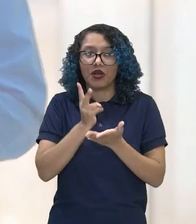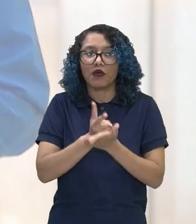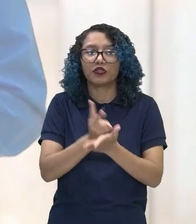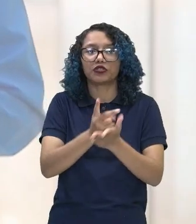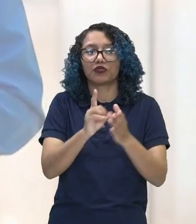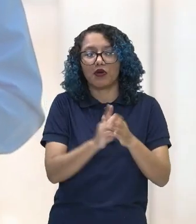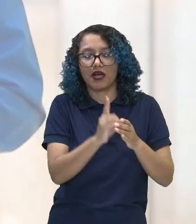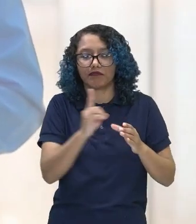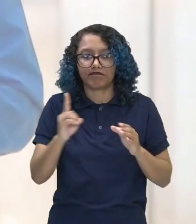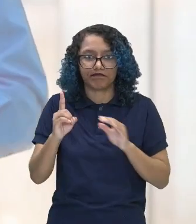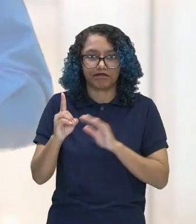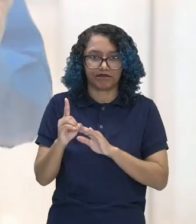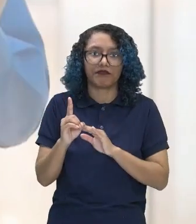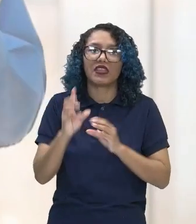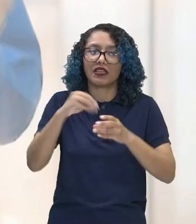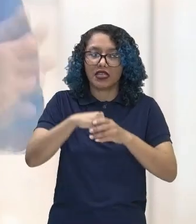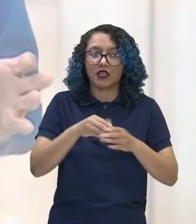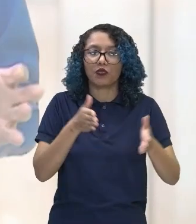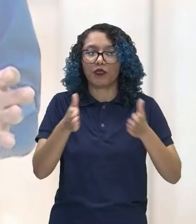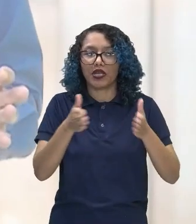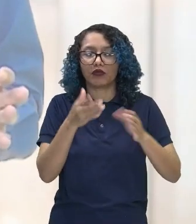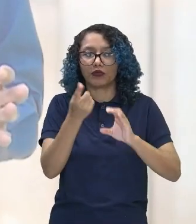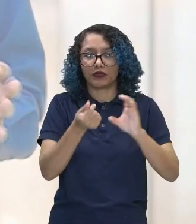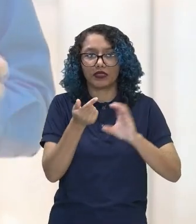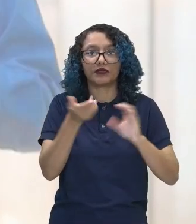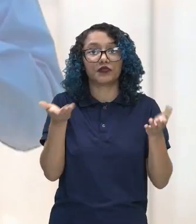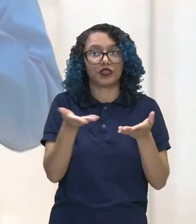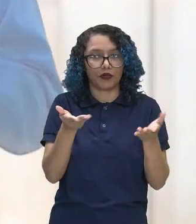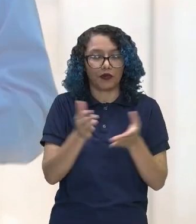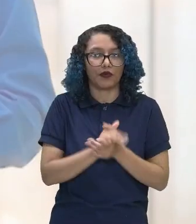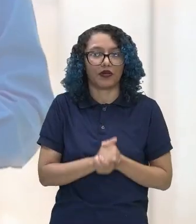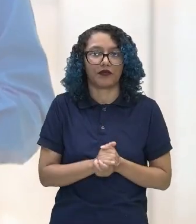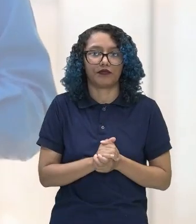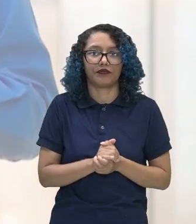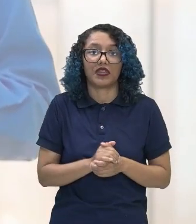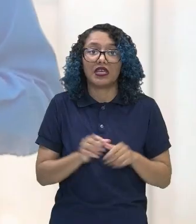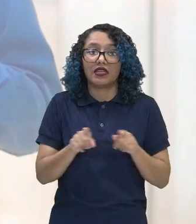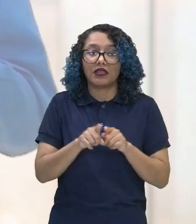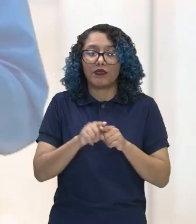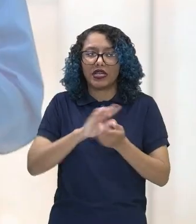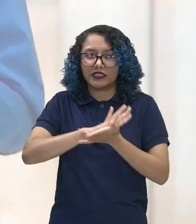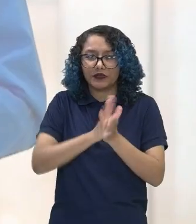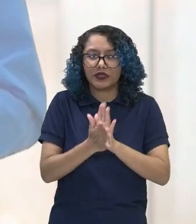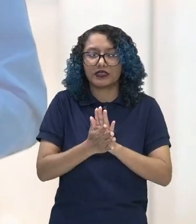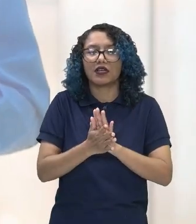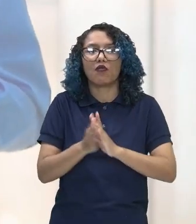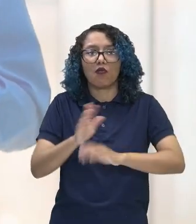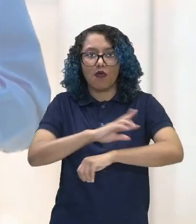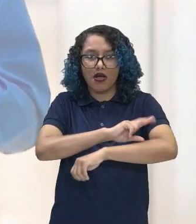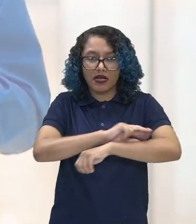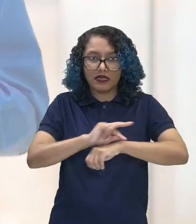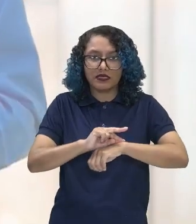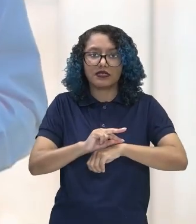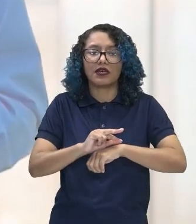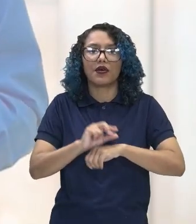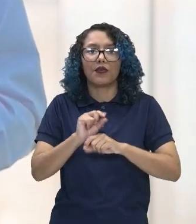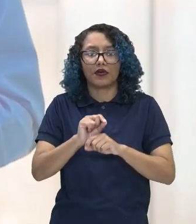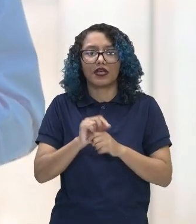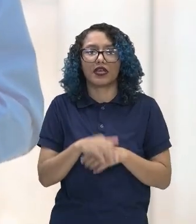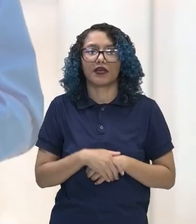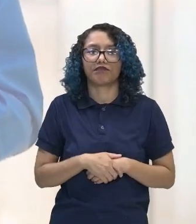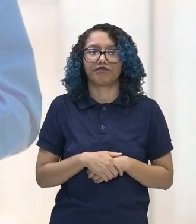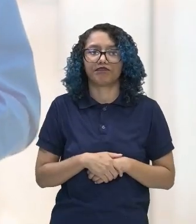capitalismo moderno. A discriminação racial impediu a mobilidade social da população